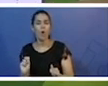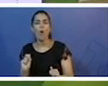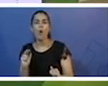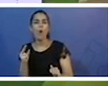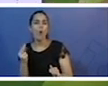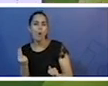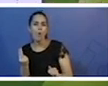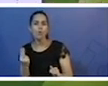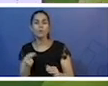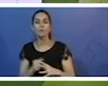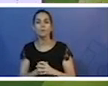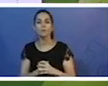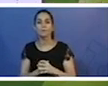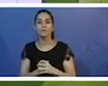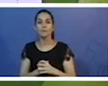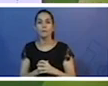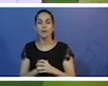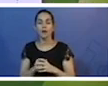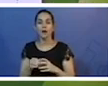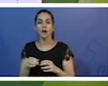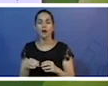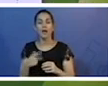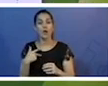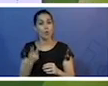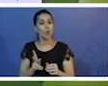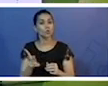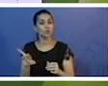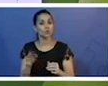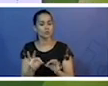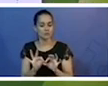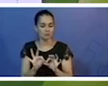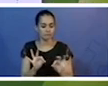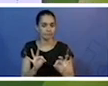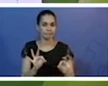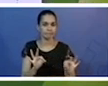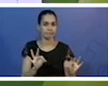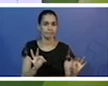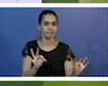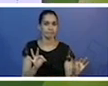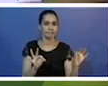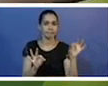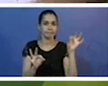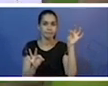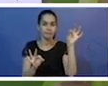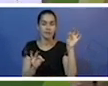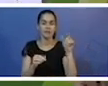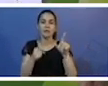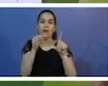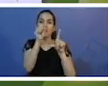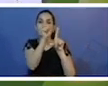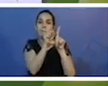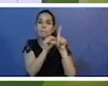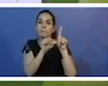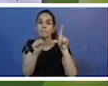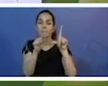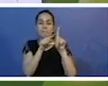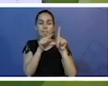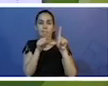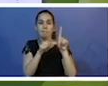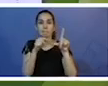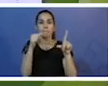ao prolongamento desse lado e é perpendicular a ele, ou ao seu prolongamento, ou